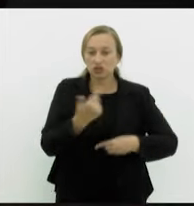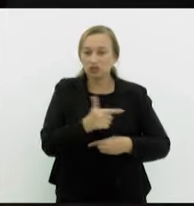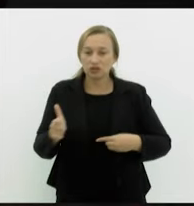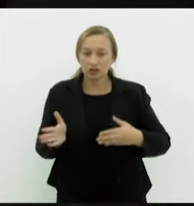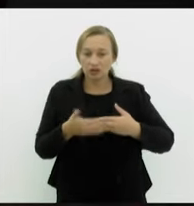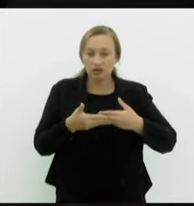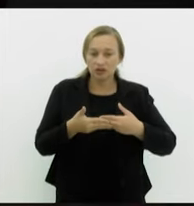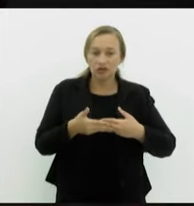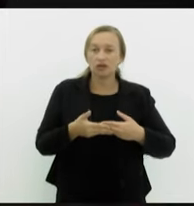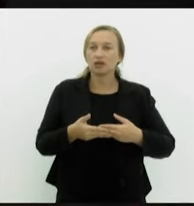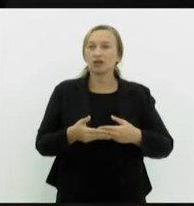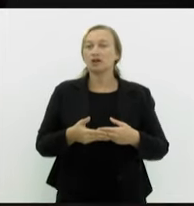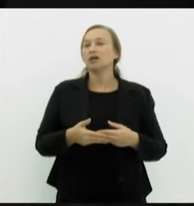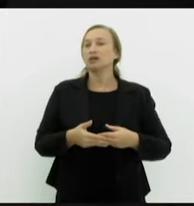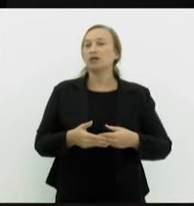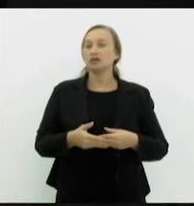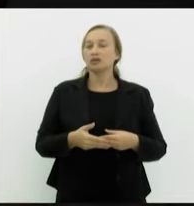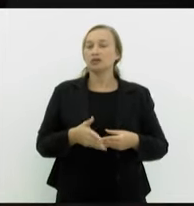encerrada a discussão.